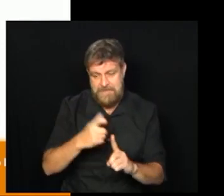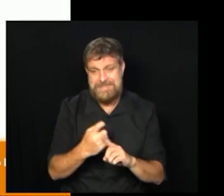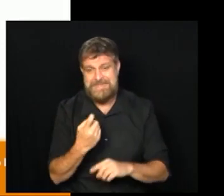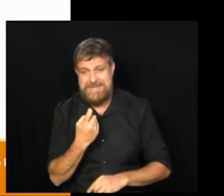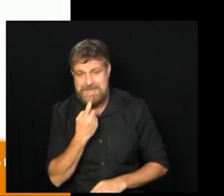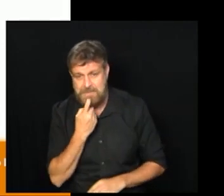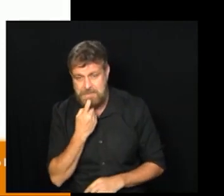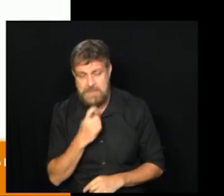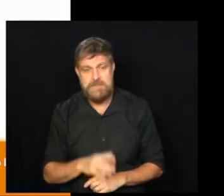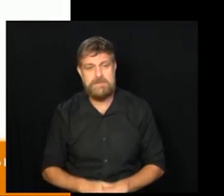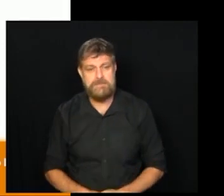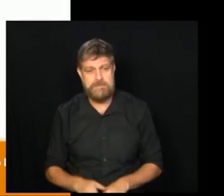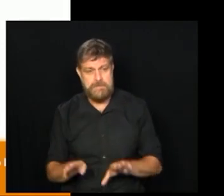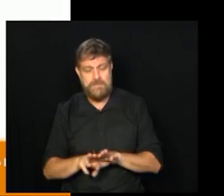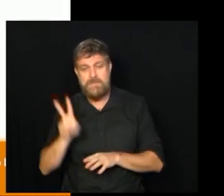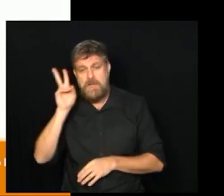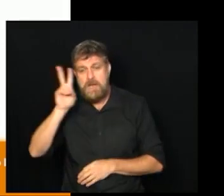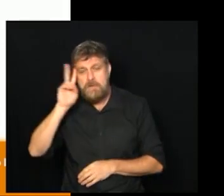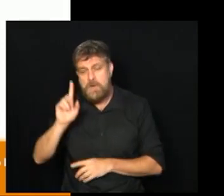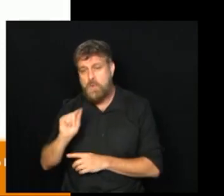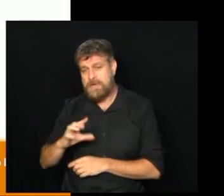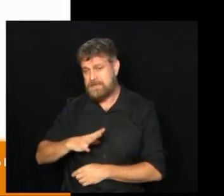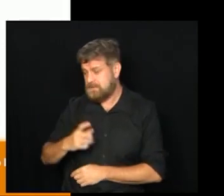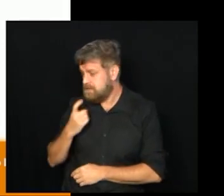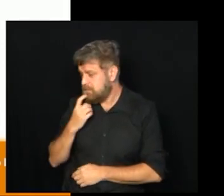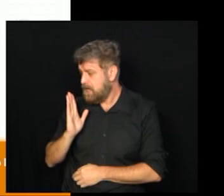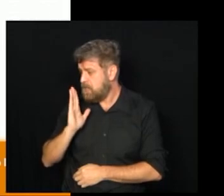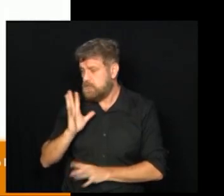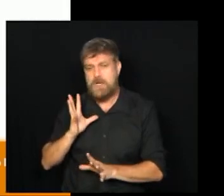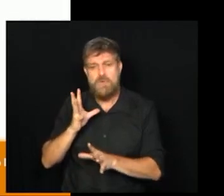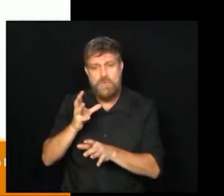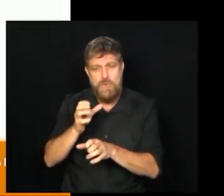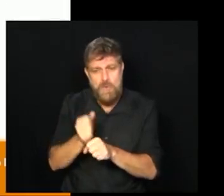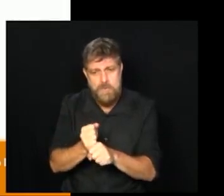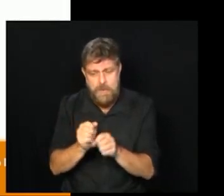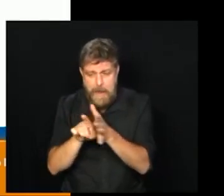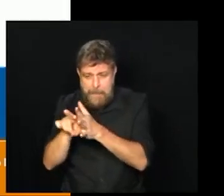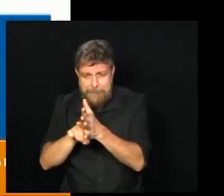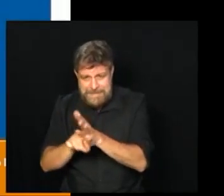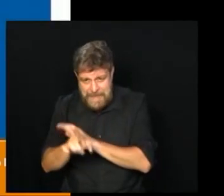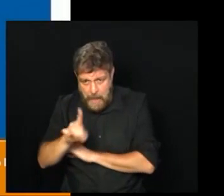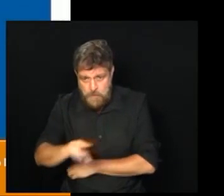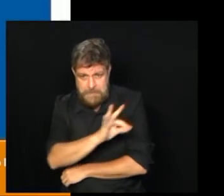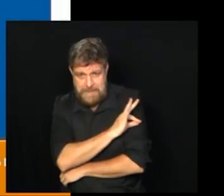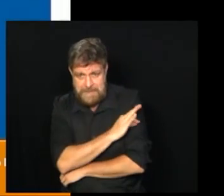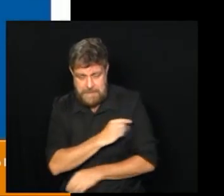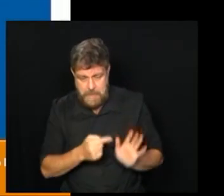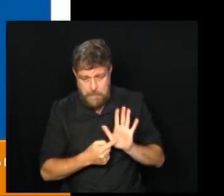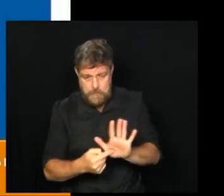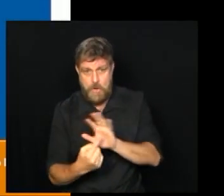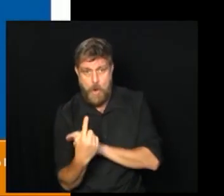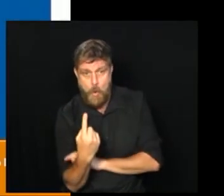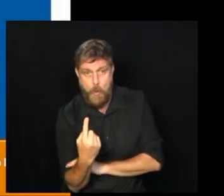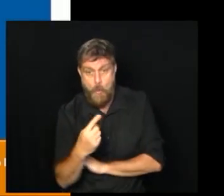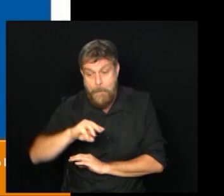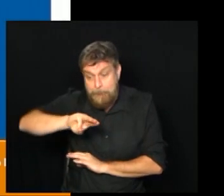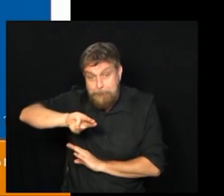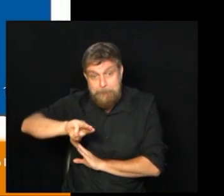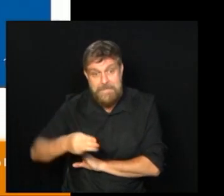vacina.campinas.sp.gov.br. Lembrando que Campinas já aplicou, de acordo com o último levantamento da Prefeitura,